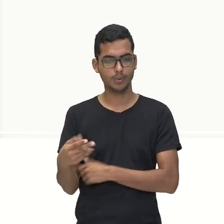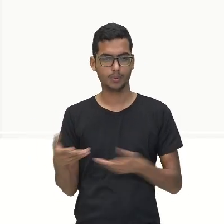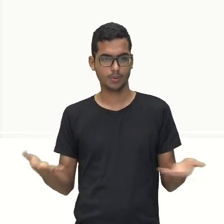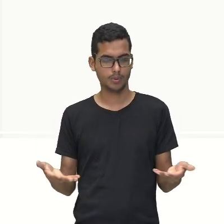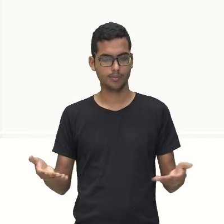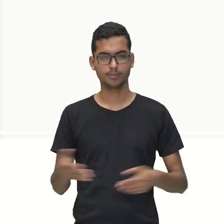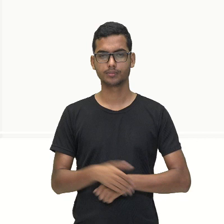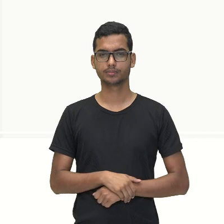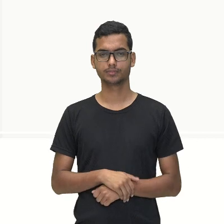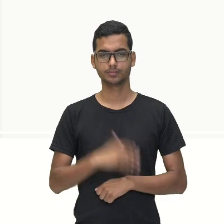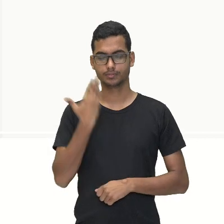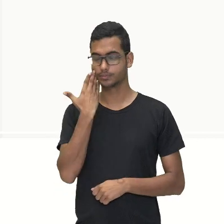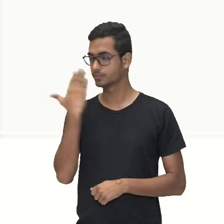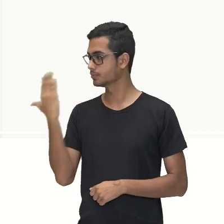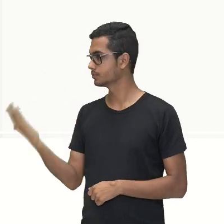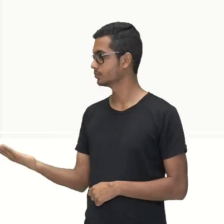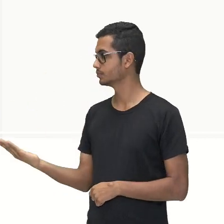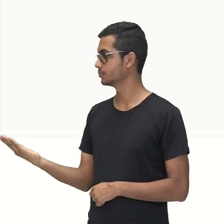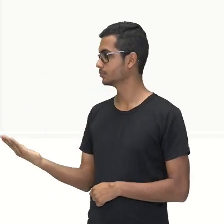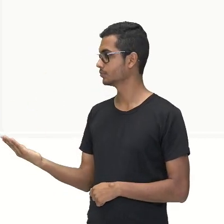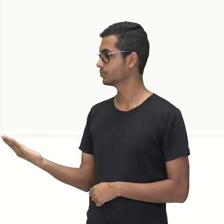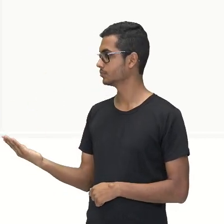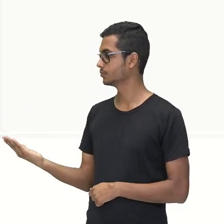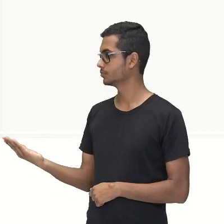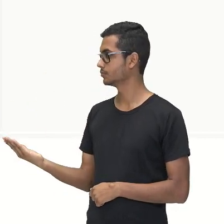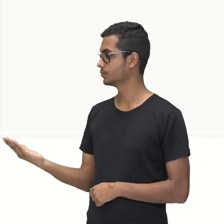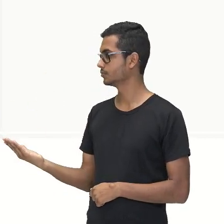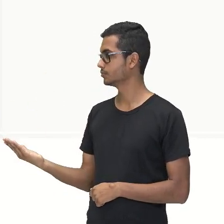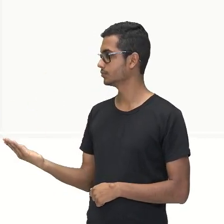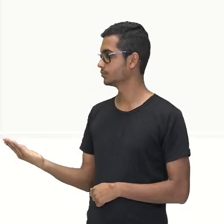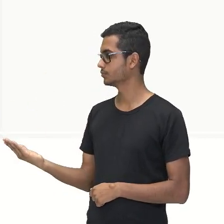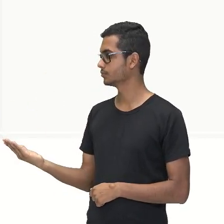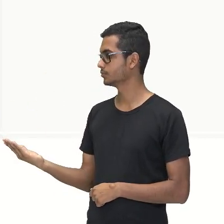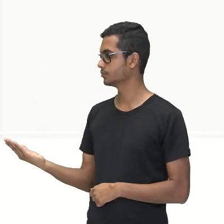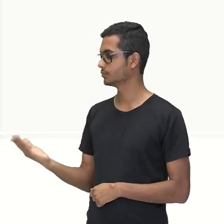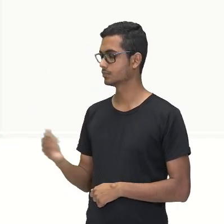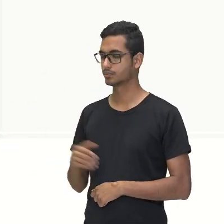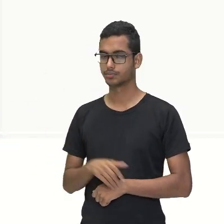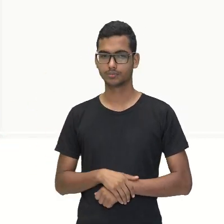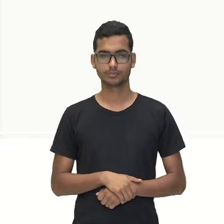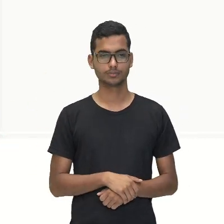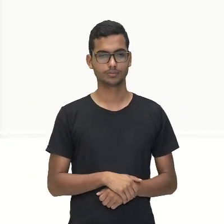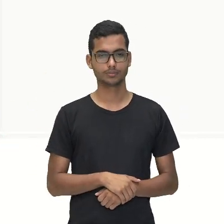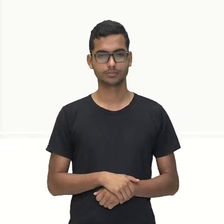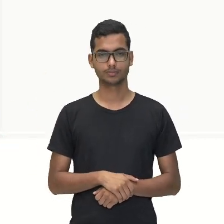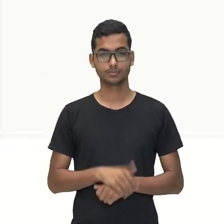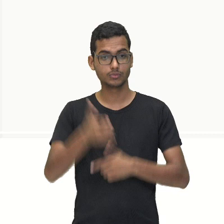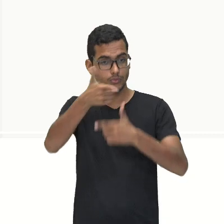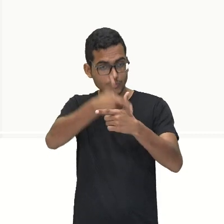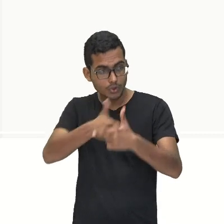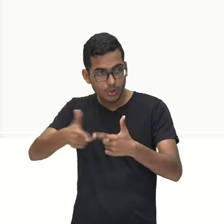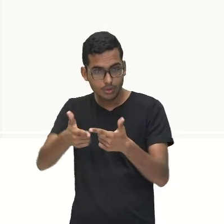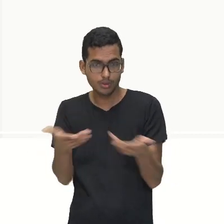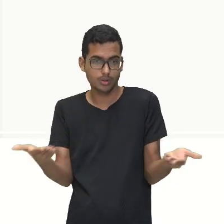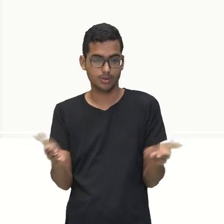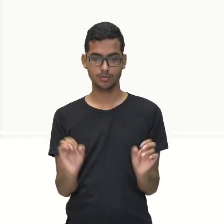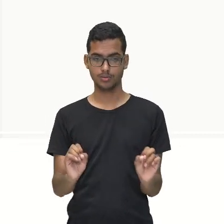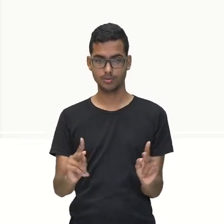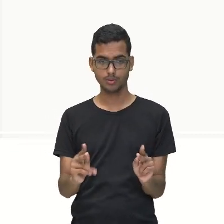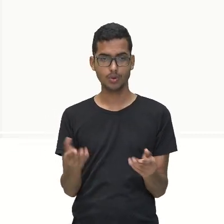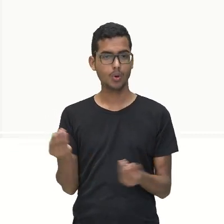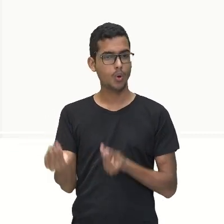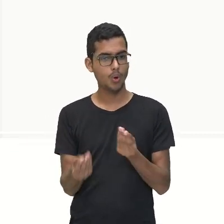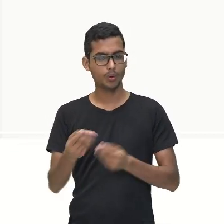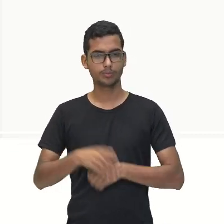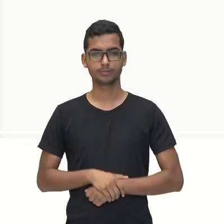membro, ele vai com a operação inversa, então ele vai dividindo. Ele vai dividindo aí